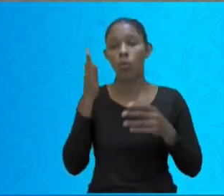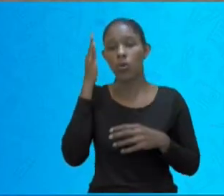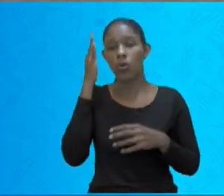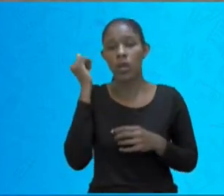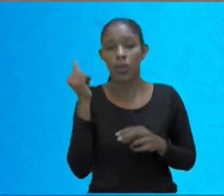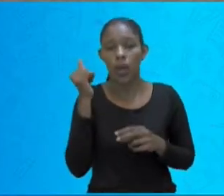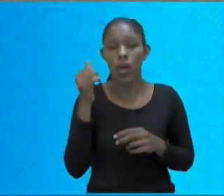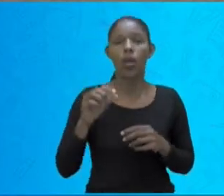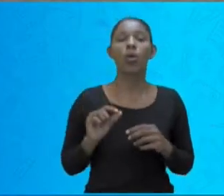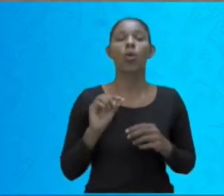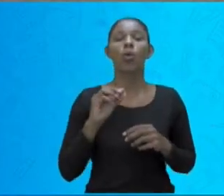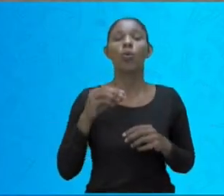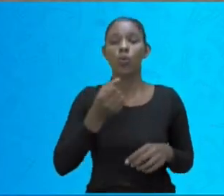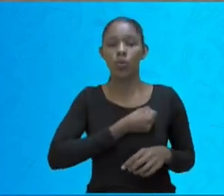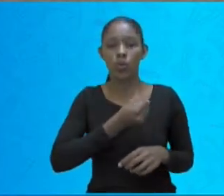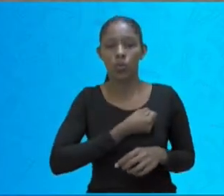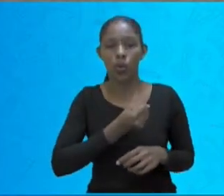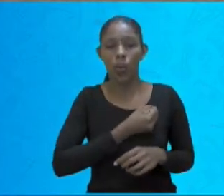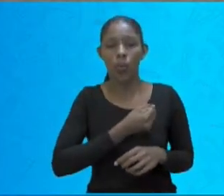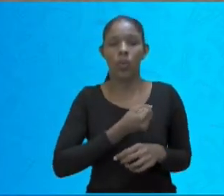fatoração.